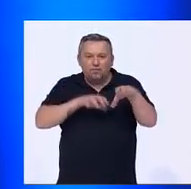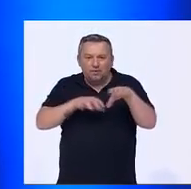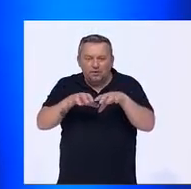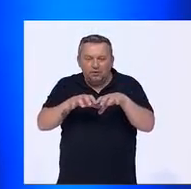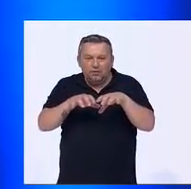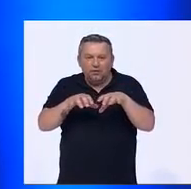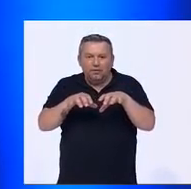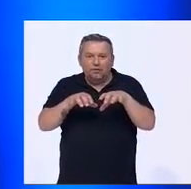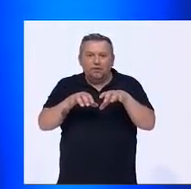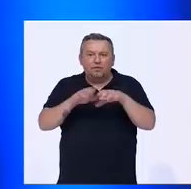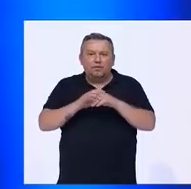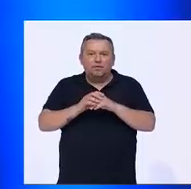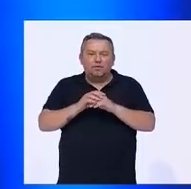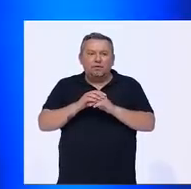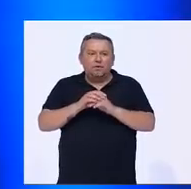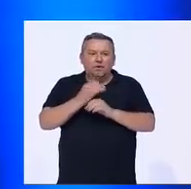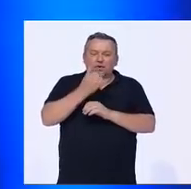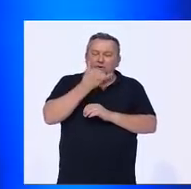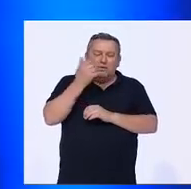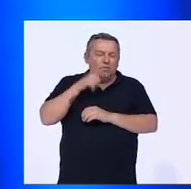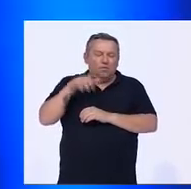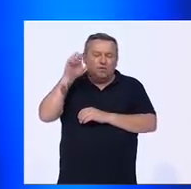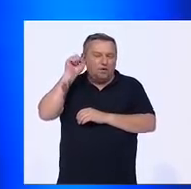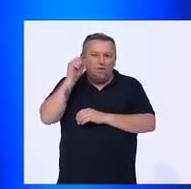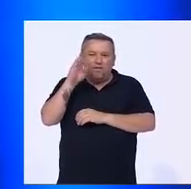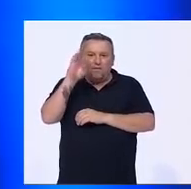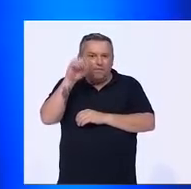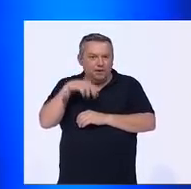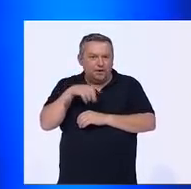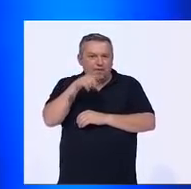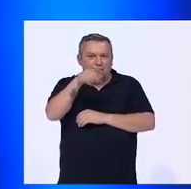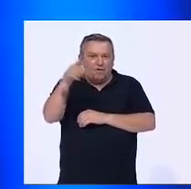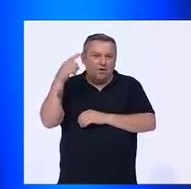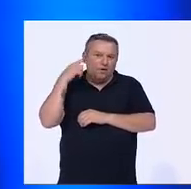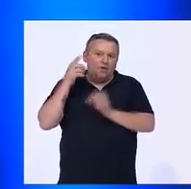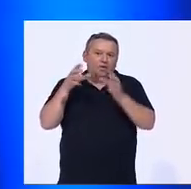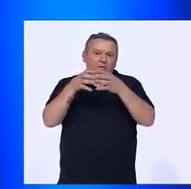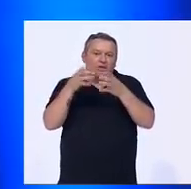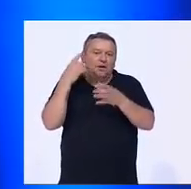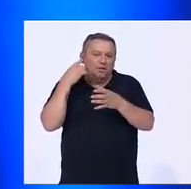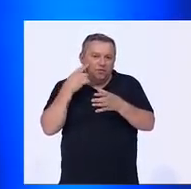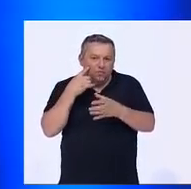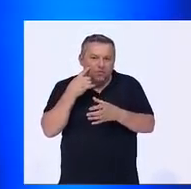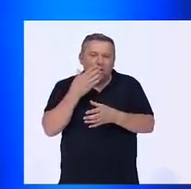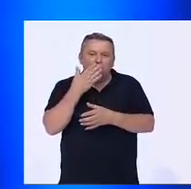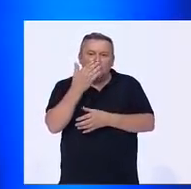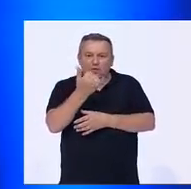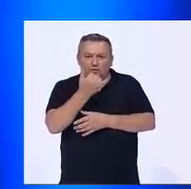Eli Orne, que faz um trabalho do bem, que é uma